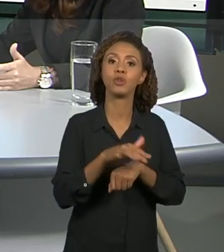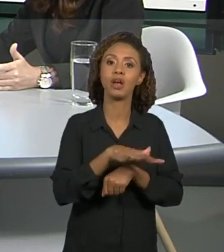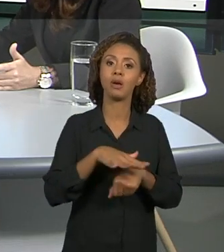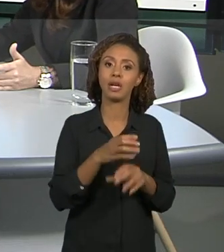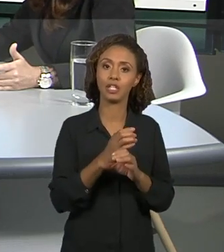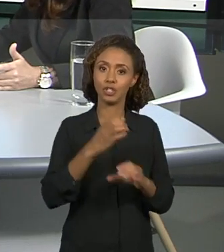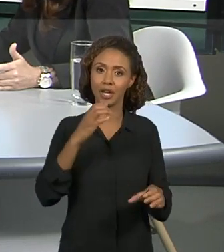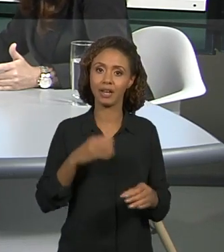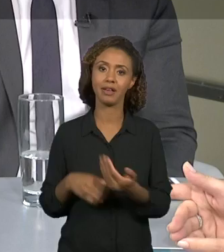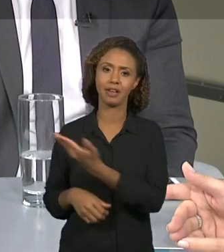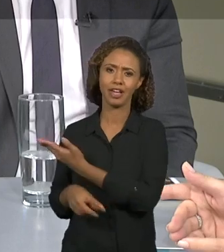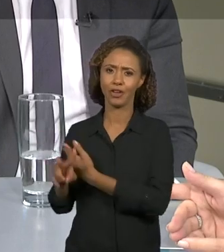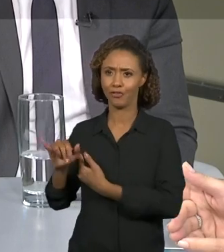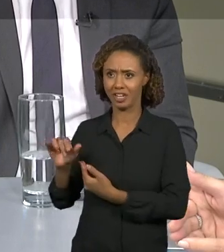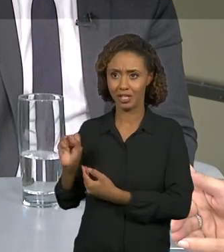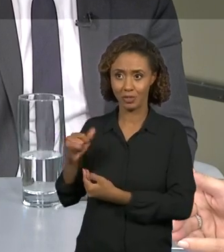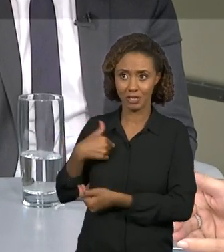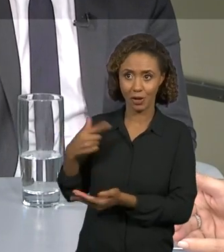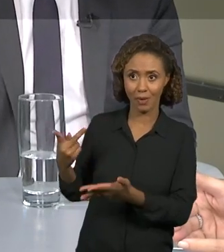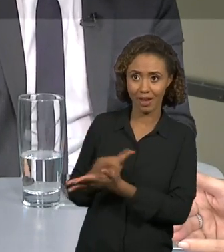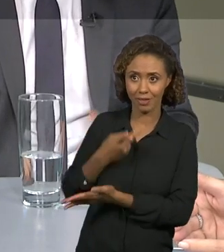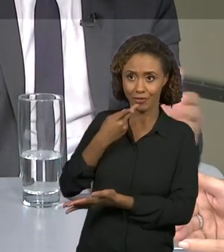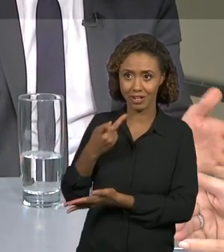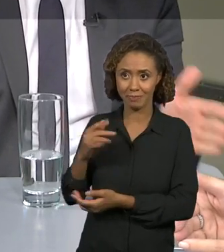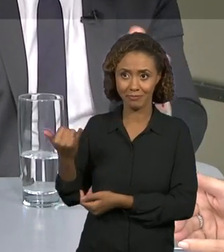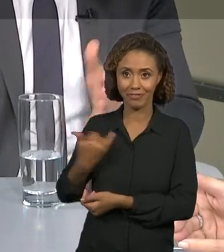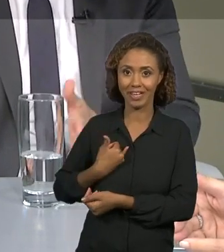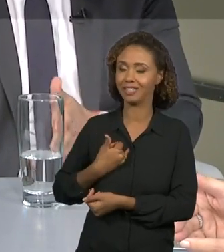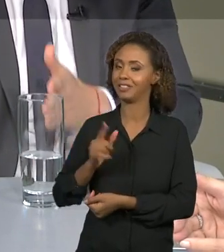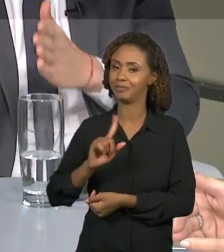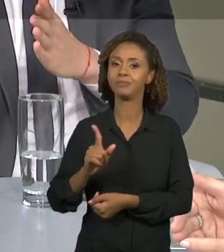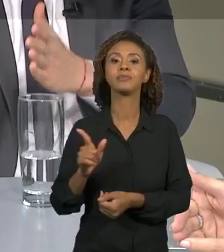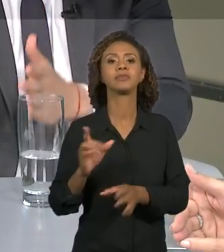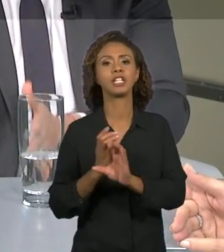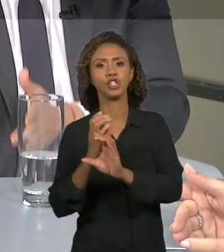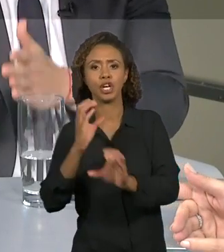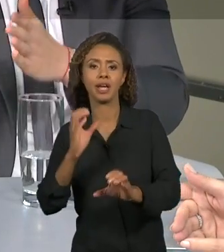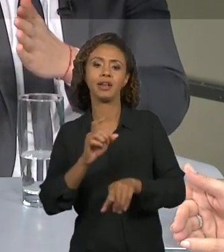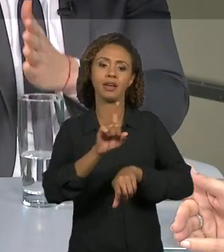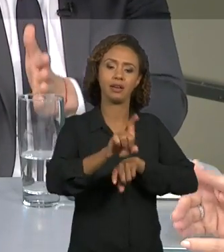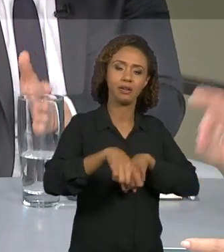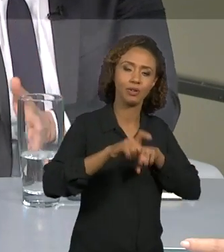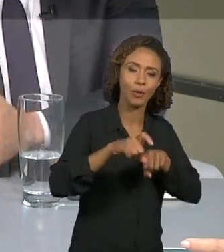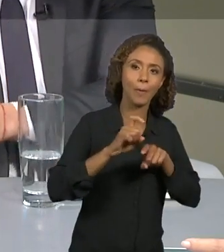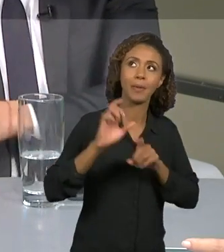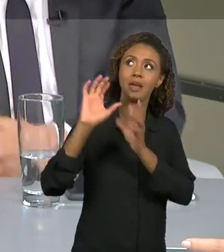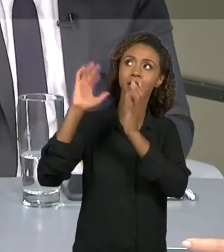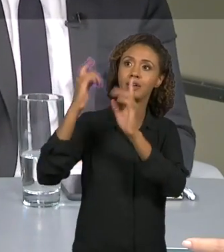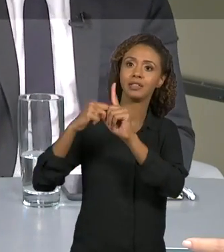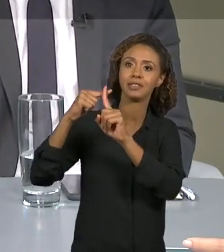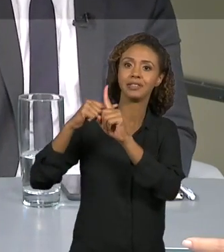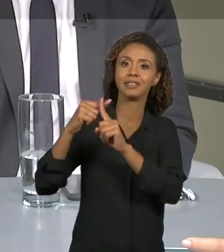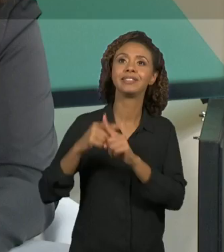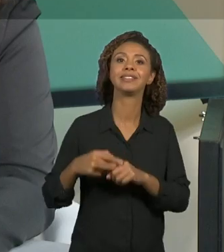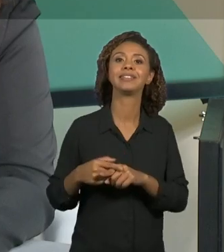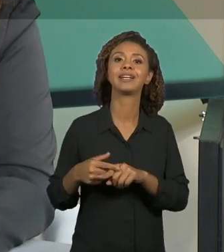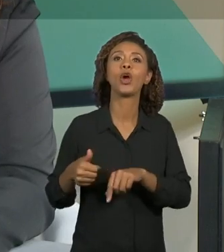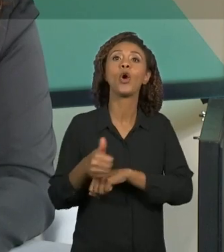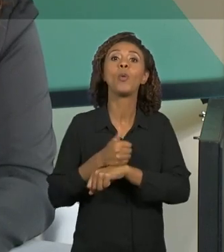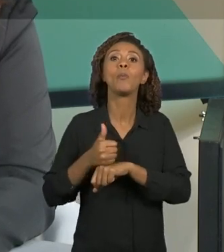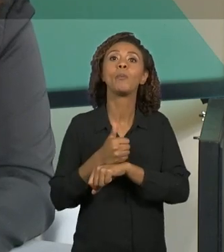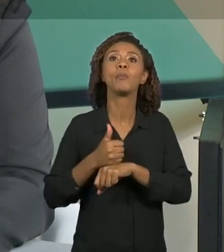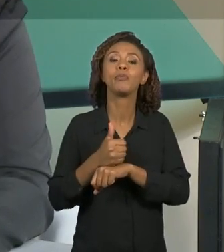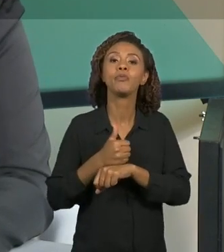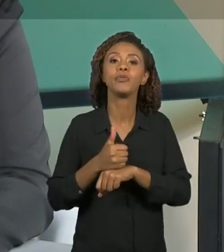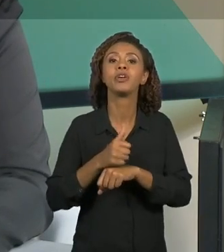engenharia aí o vinícius decorrência de errado não na engenharia e agronomia metrologia processo da geociências ok